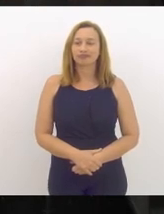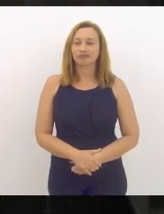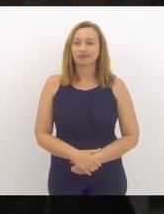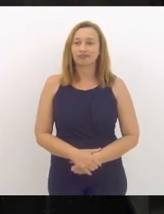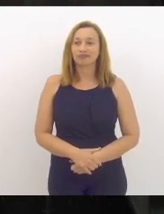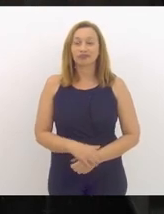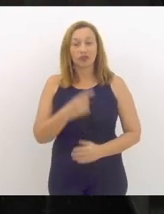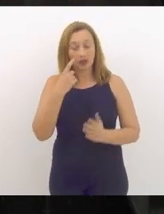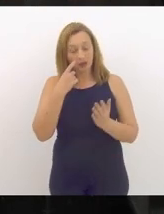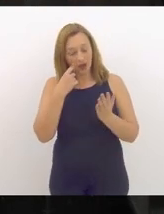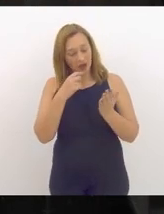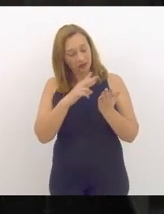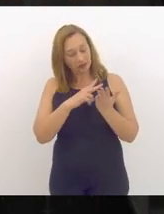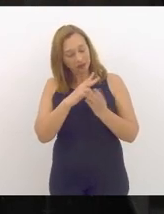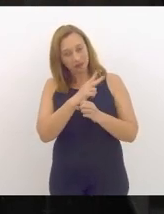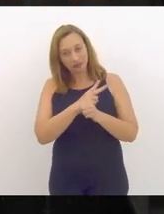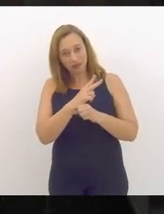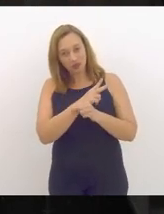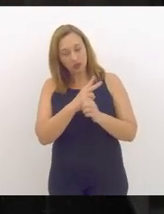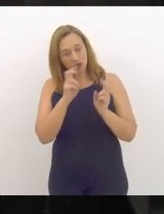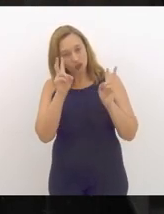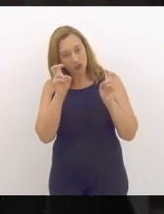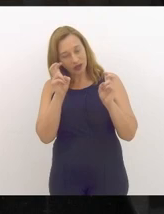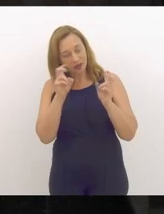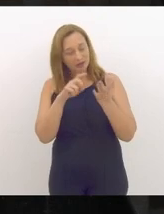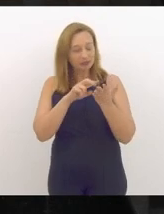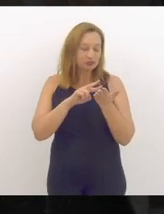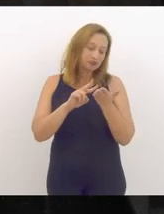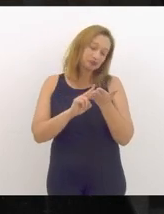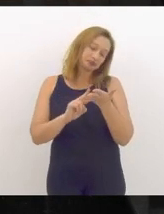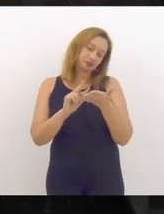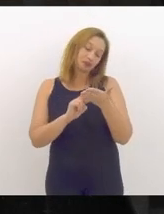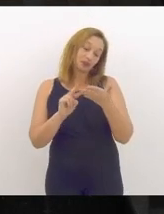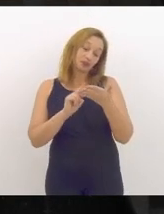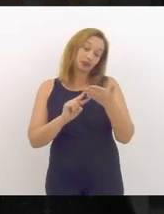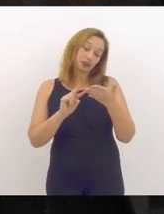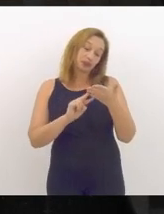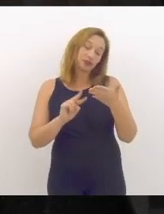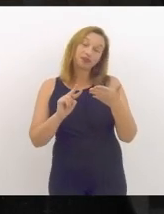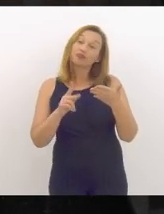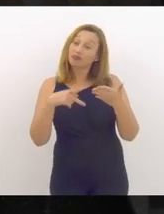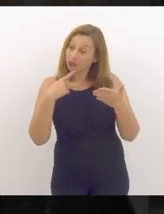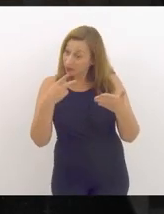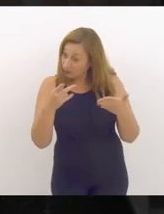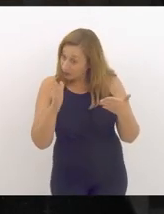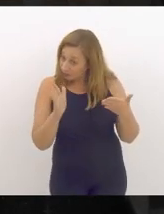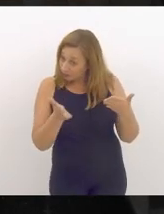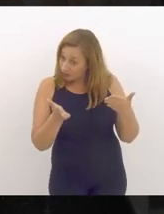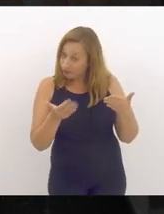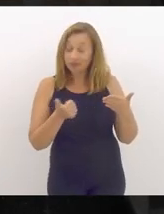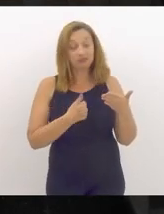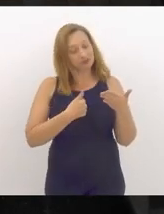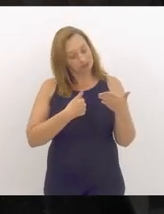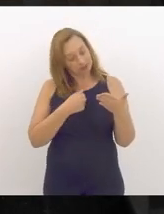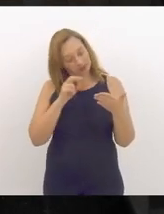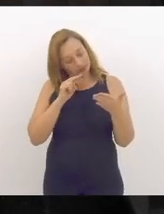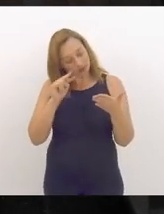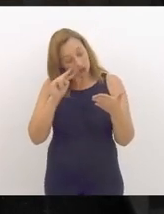pegando uma listagem sobre o tema a que vou me referir.